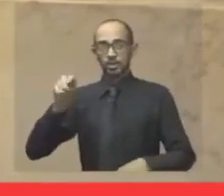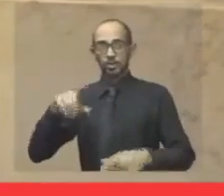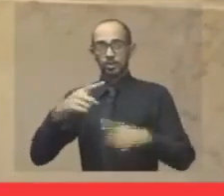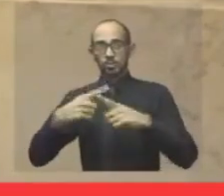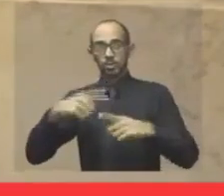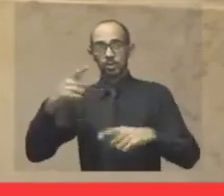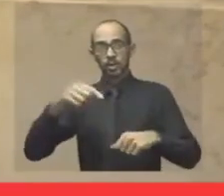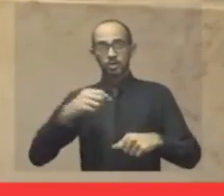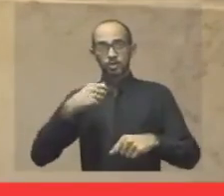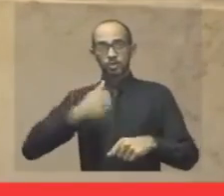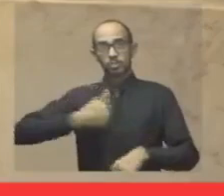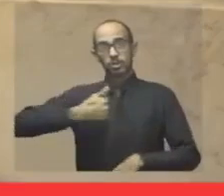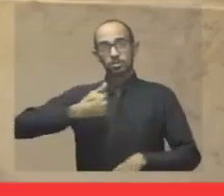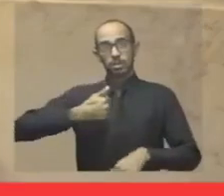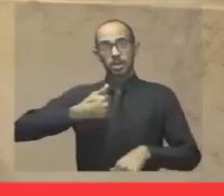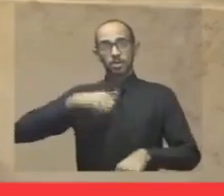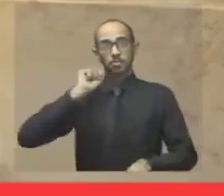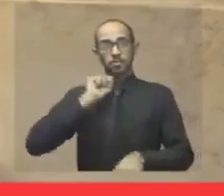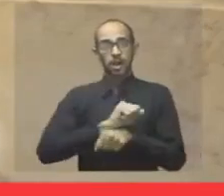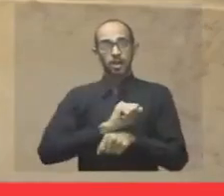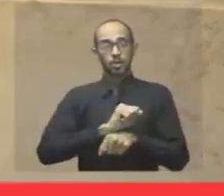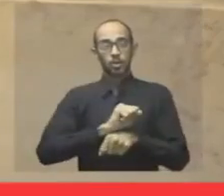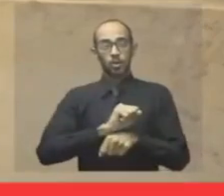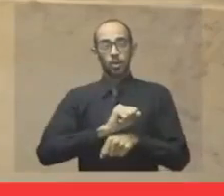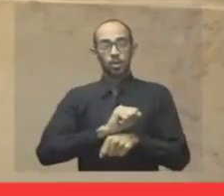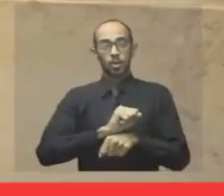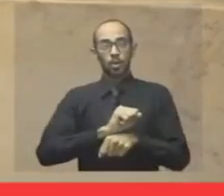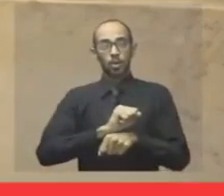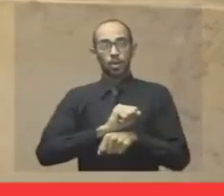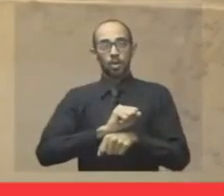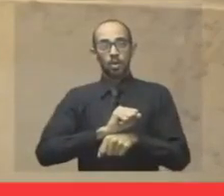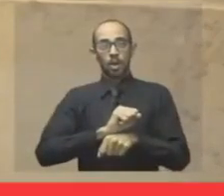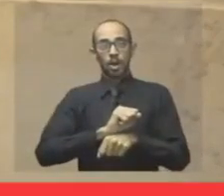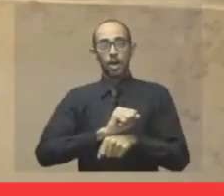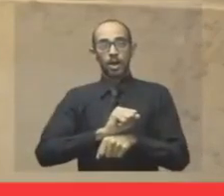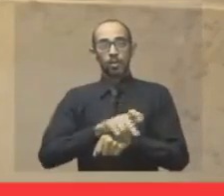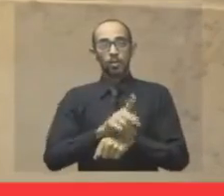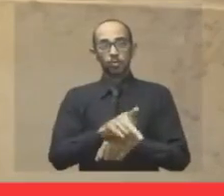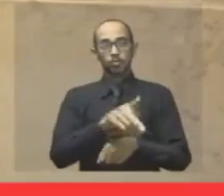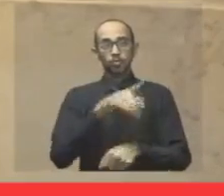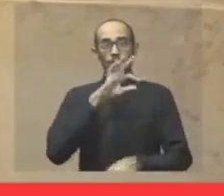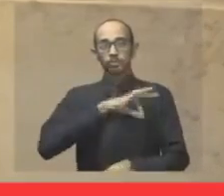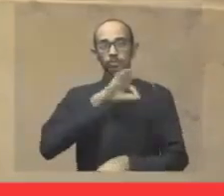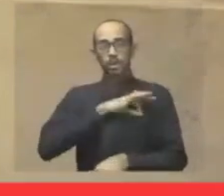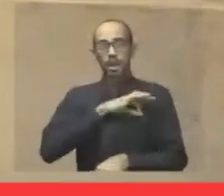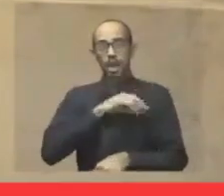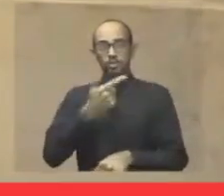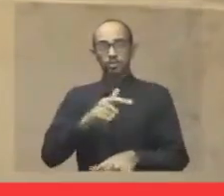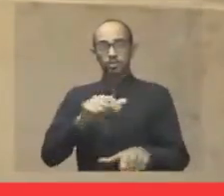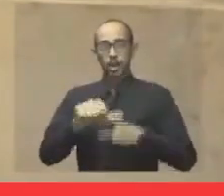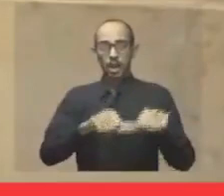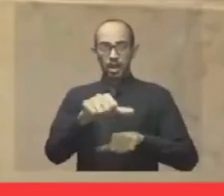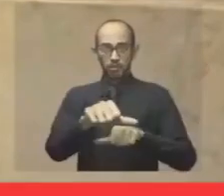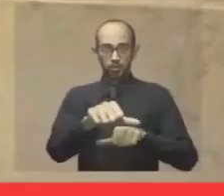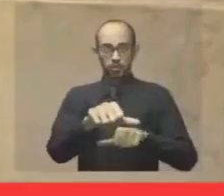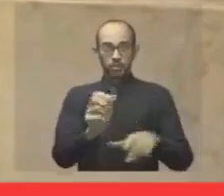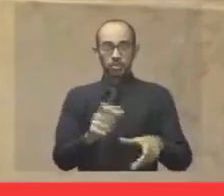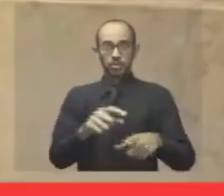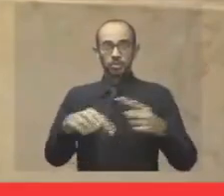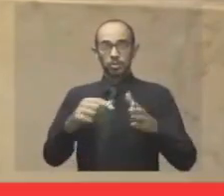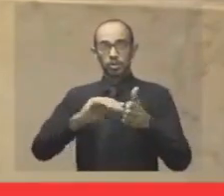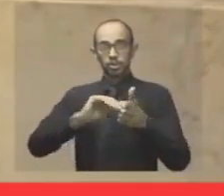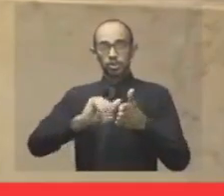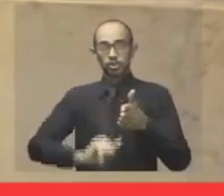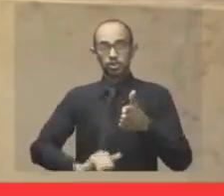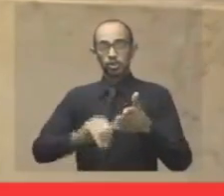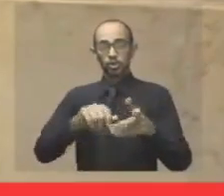a possibilidade de congelamento de salários. Depois, nós tiramos a possibilidade de congelamento de tempo